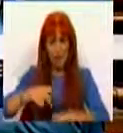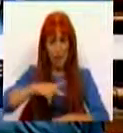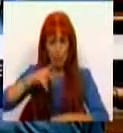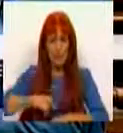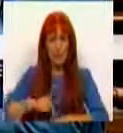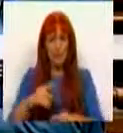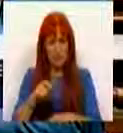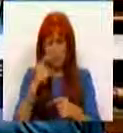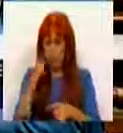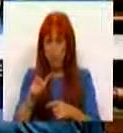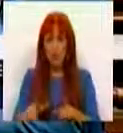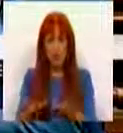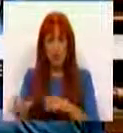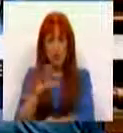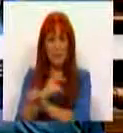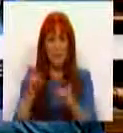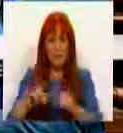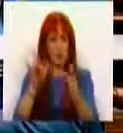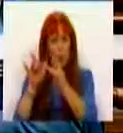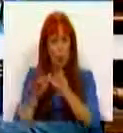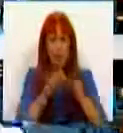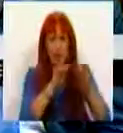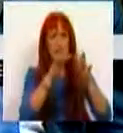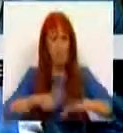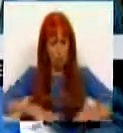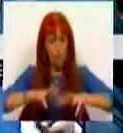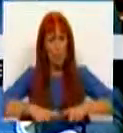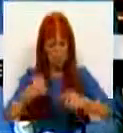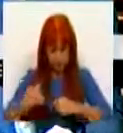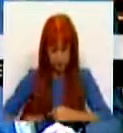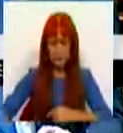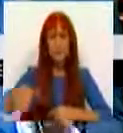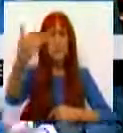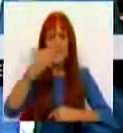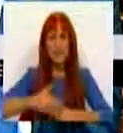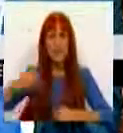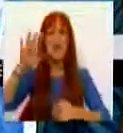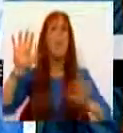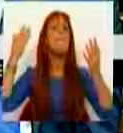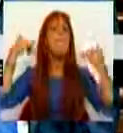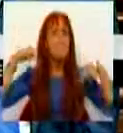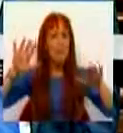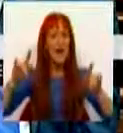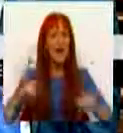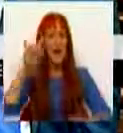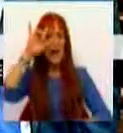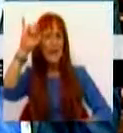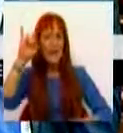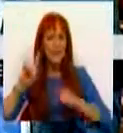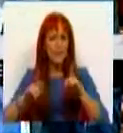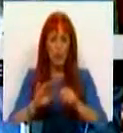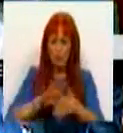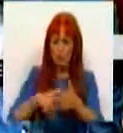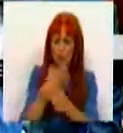Portugal também com elementos da Comissão Europeia e para além dos contactos que estão em desenvolvimento ao longo da semana. Em qualquer caso, a ideia é que